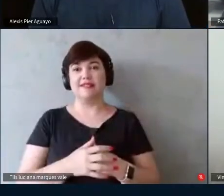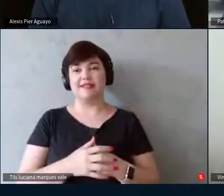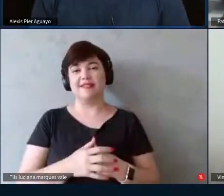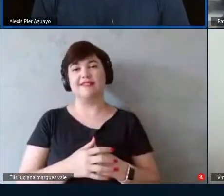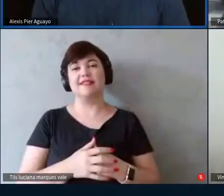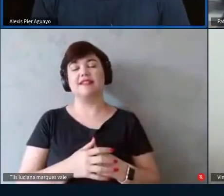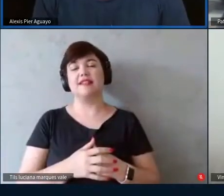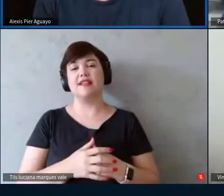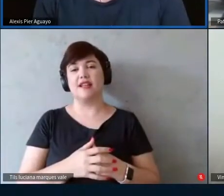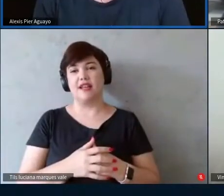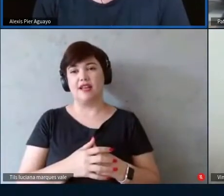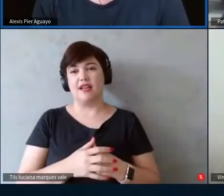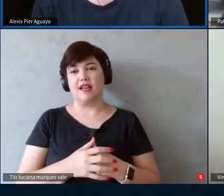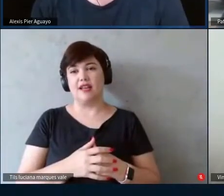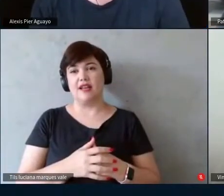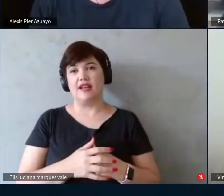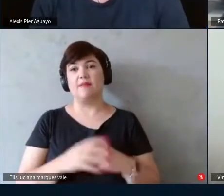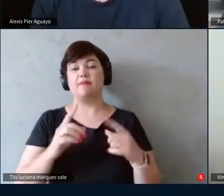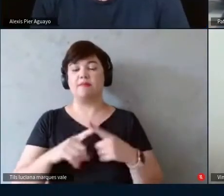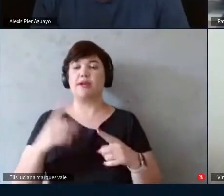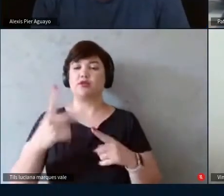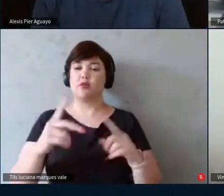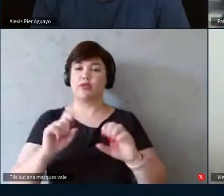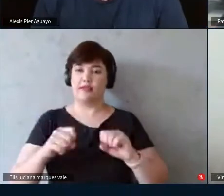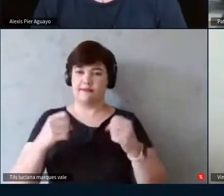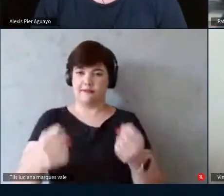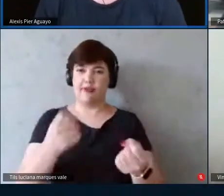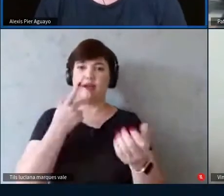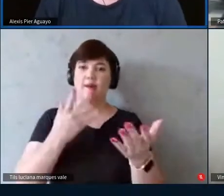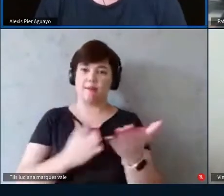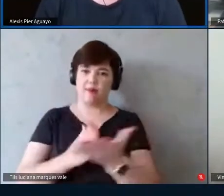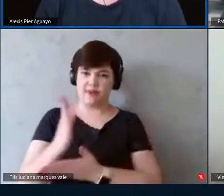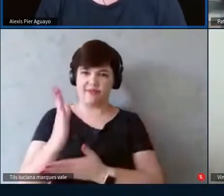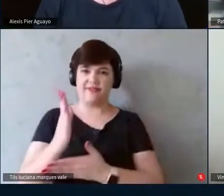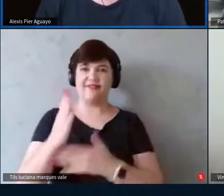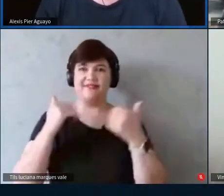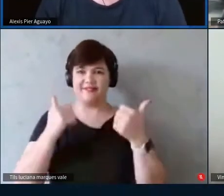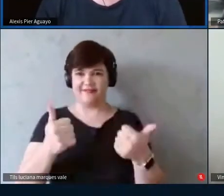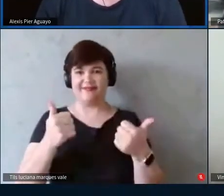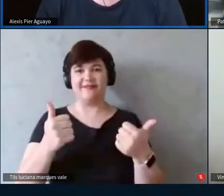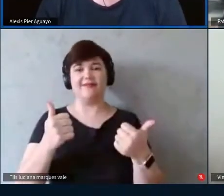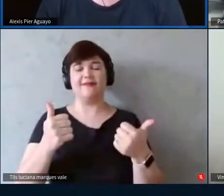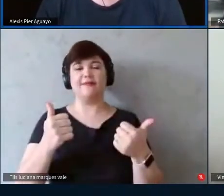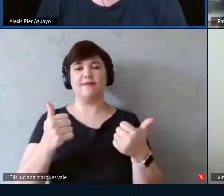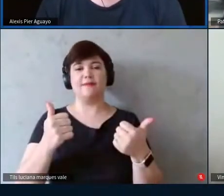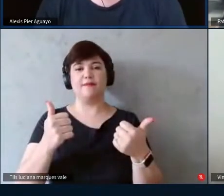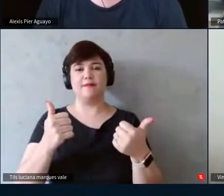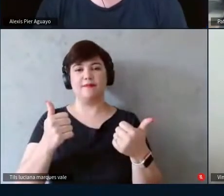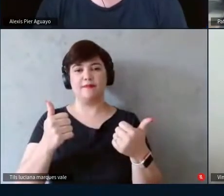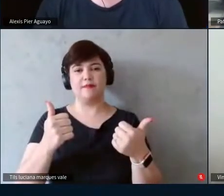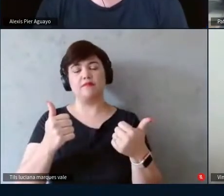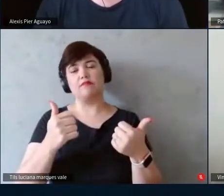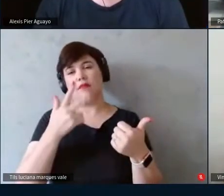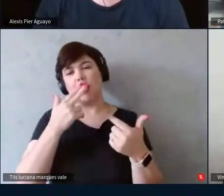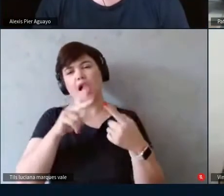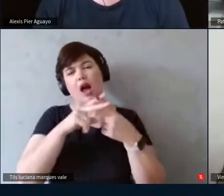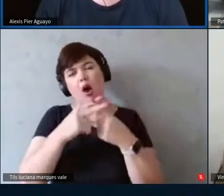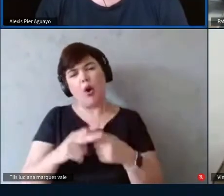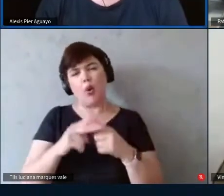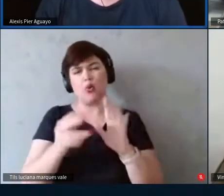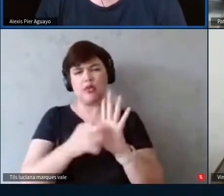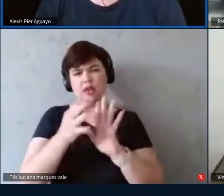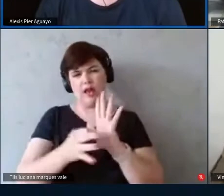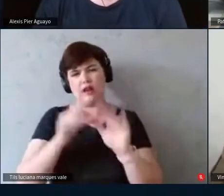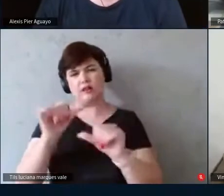a tua defesa foi aprovada. Com aquelas pequenas alterações